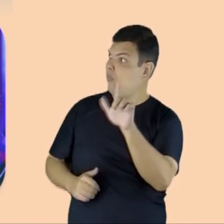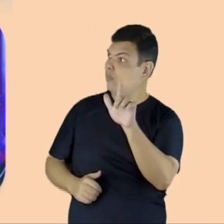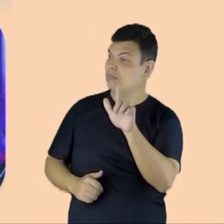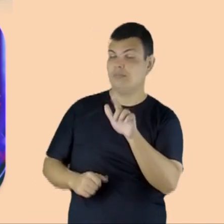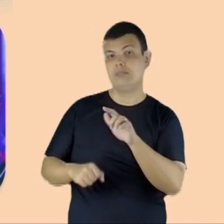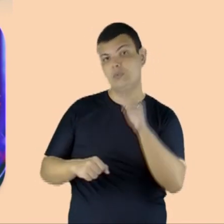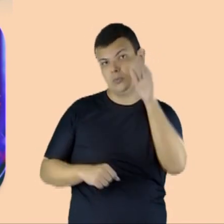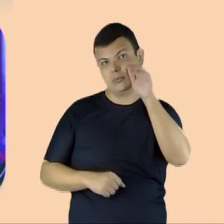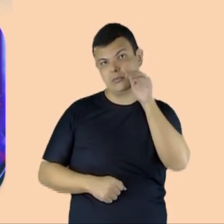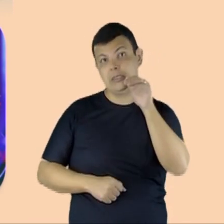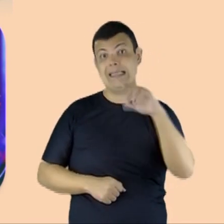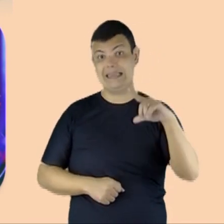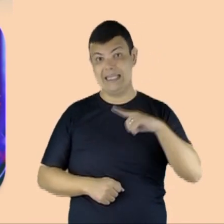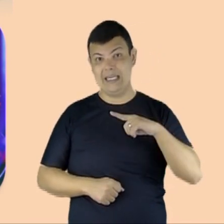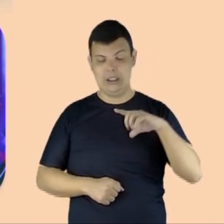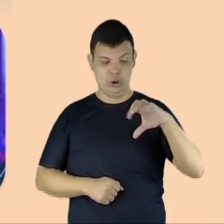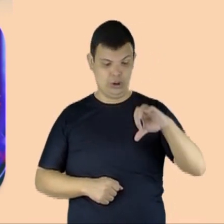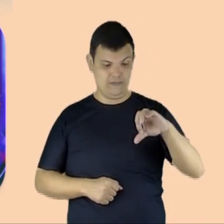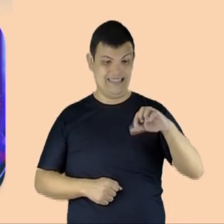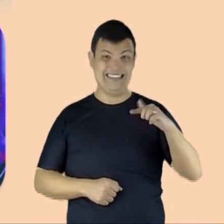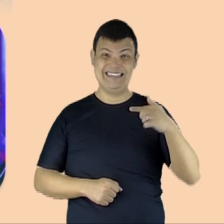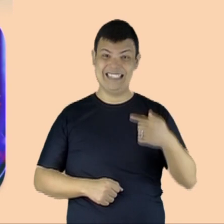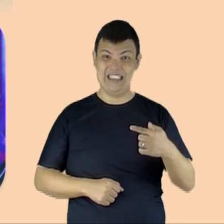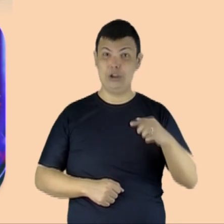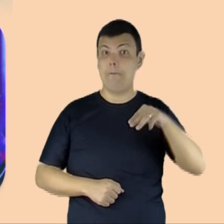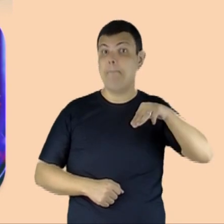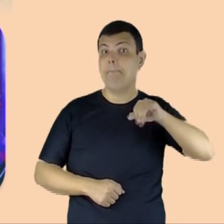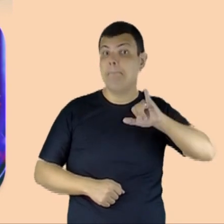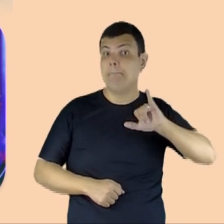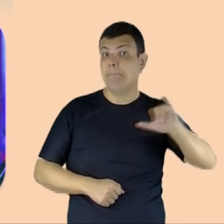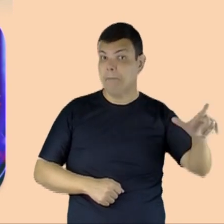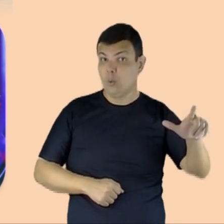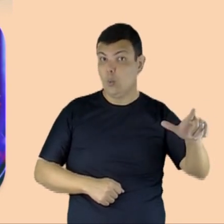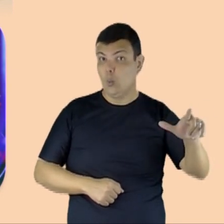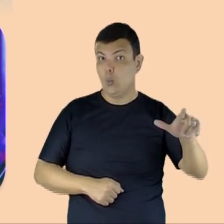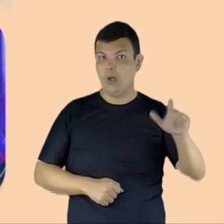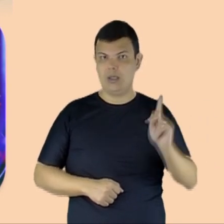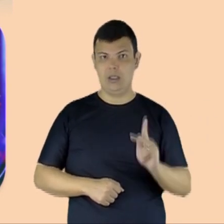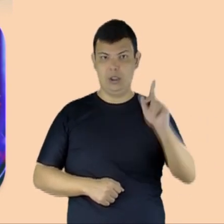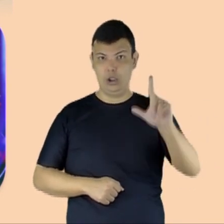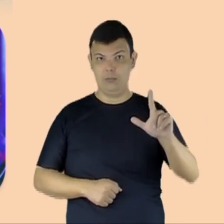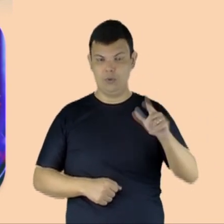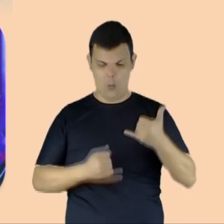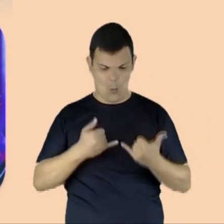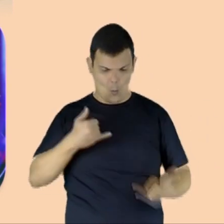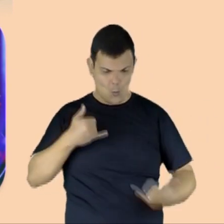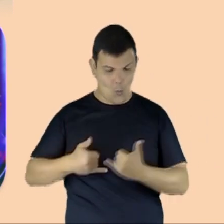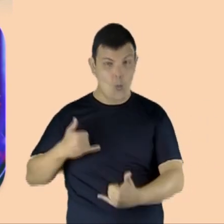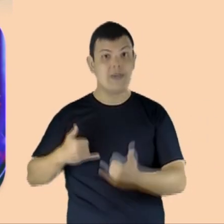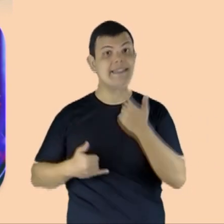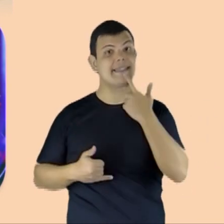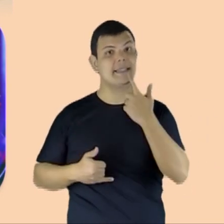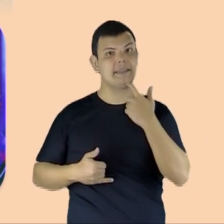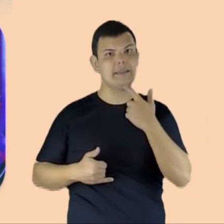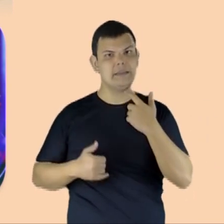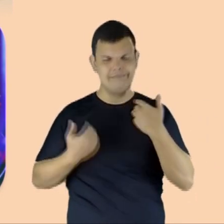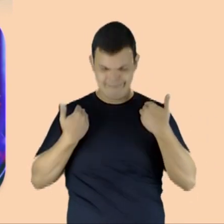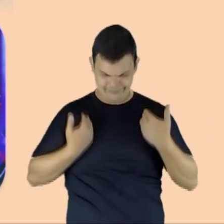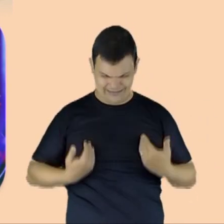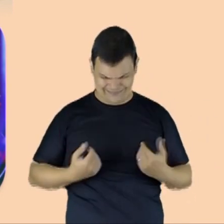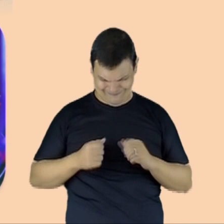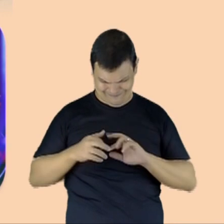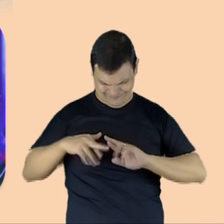de 97 mil quilômetros de vasos sanguíneos. Olha só. O interior do nosso corpo é percorrido